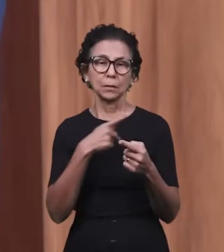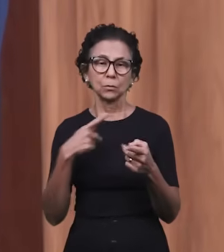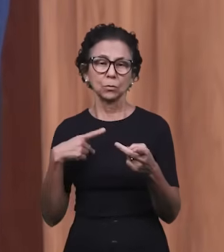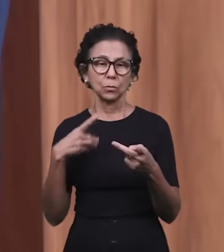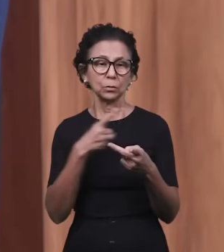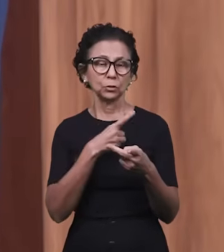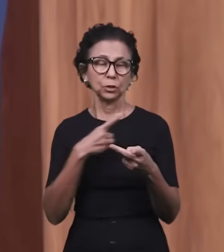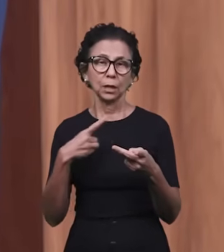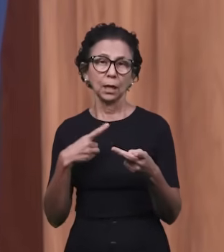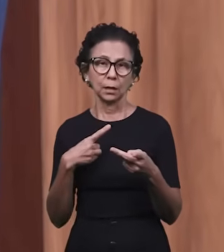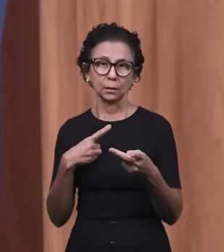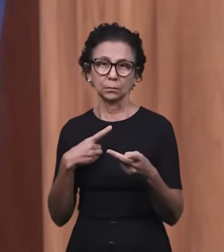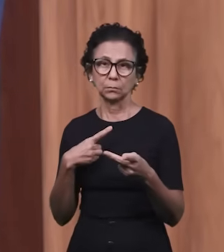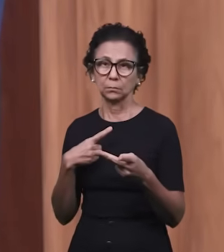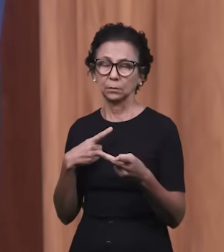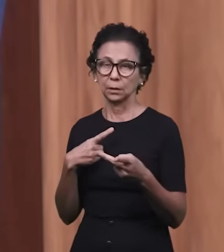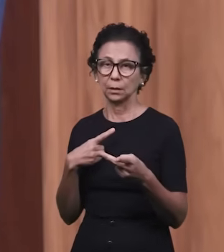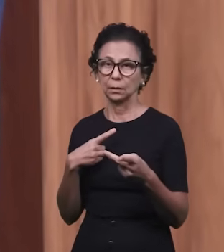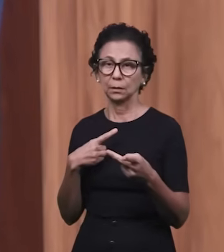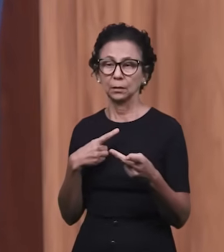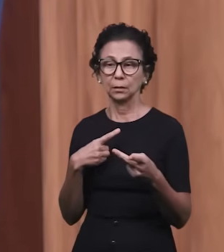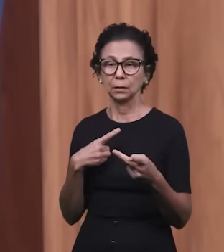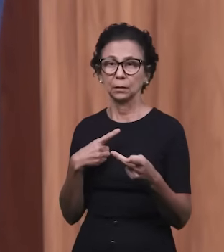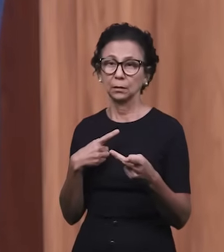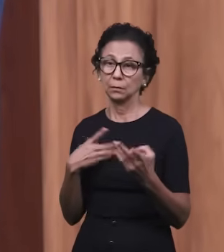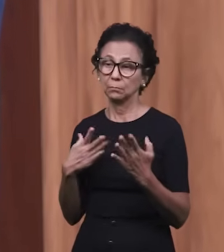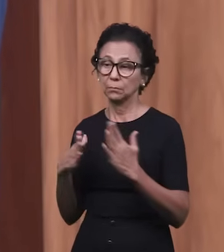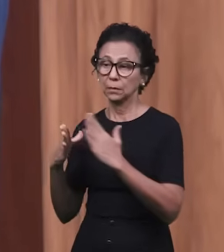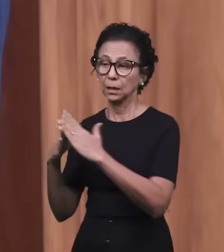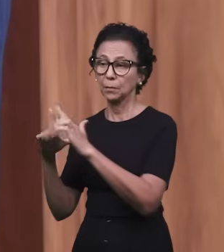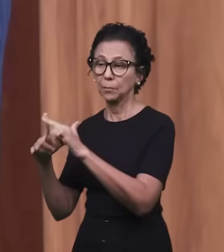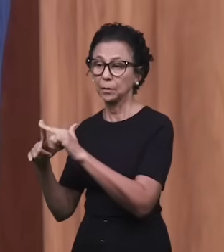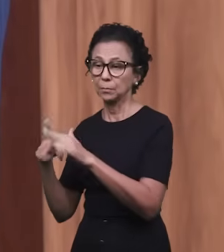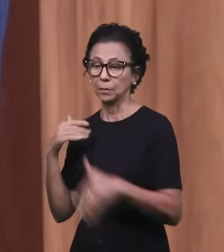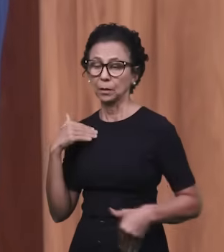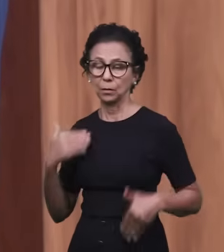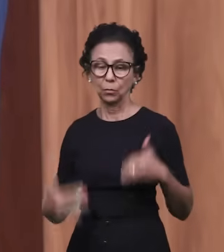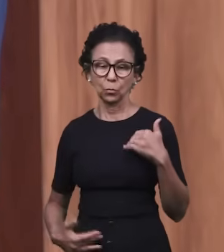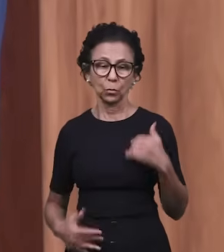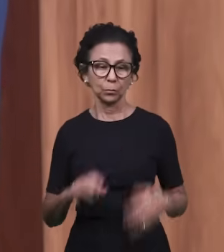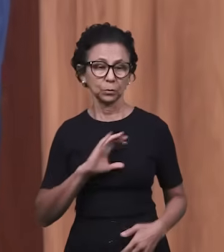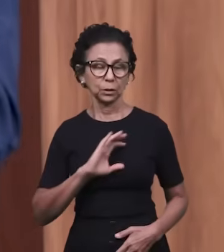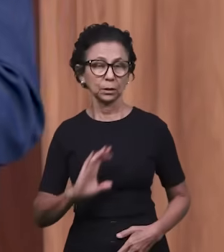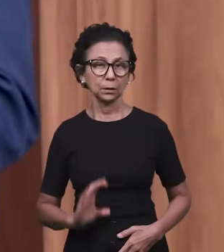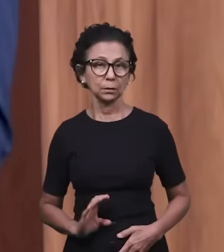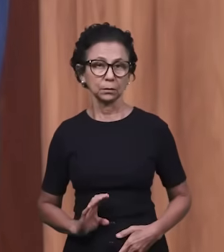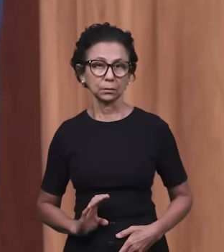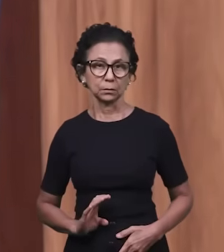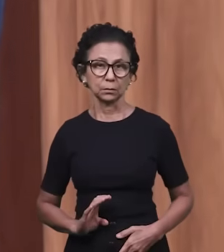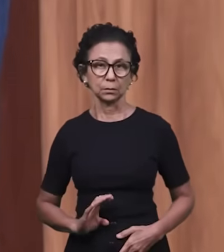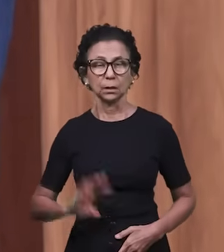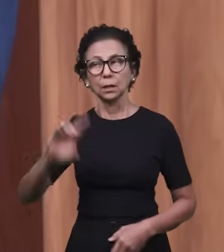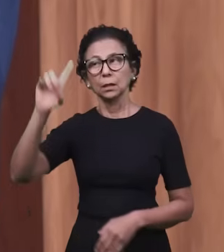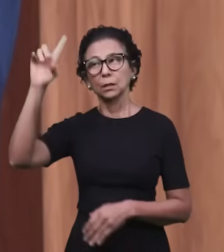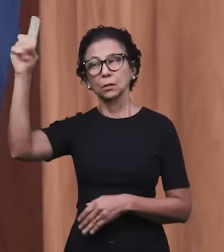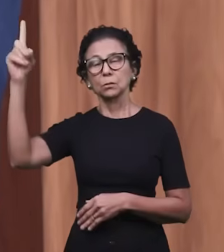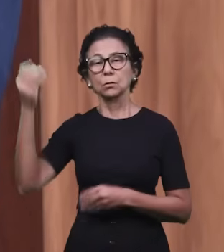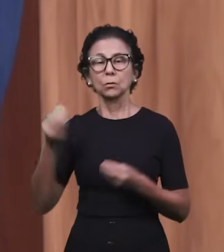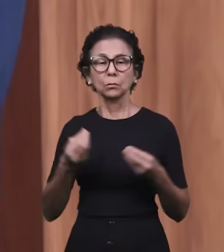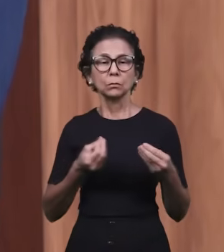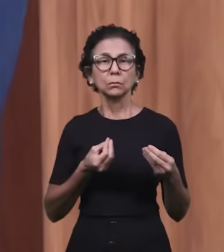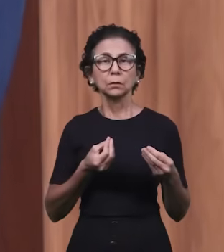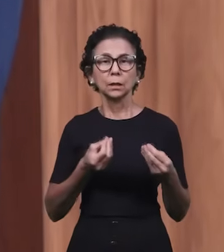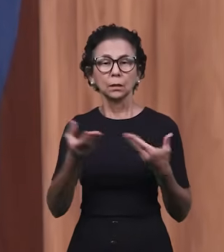corpo tem sua fisiologia. Então, é o Senhor distribuindo no corpo as funções. Então, já é